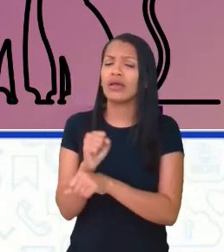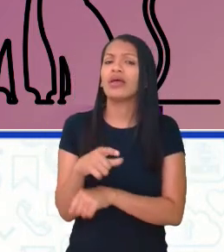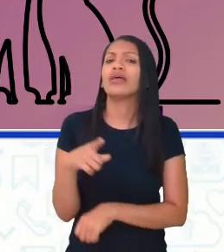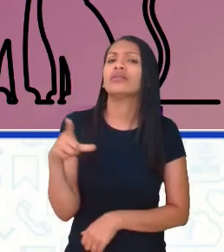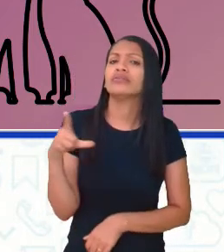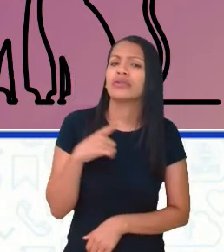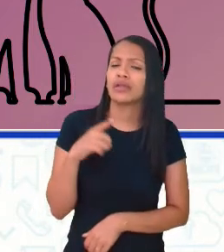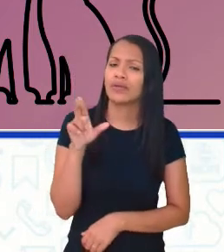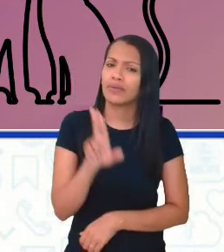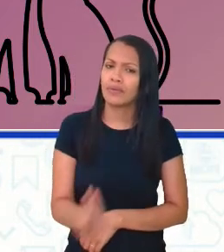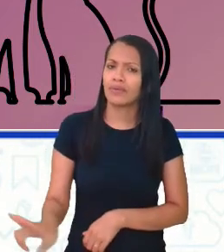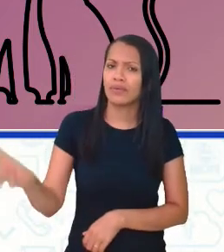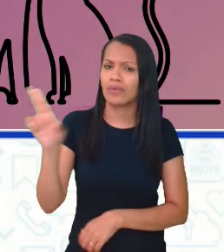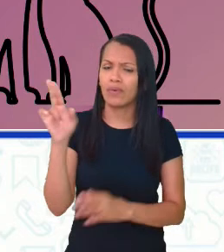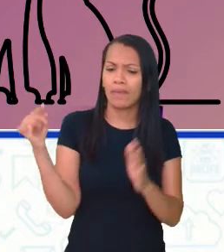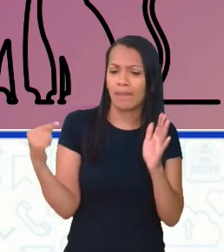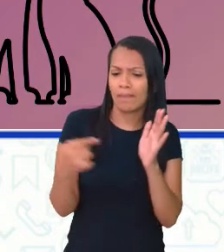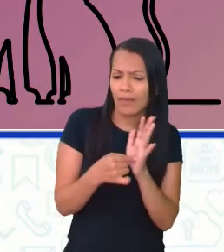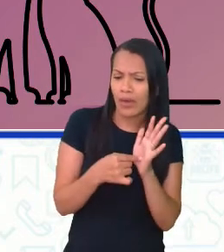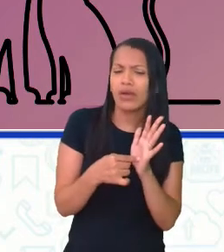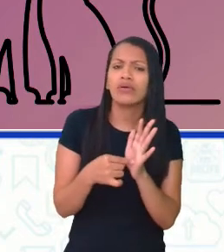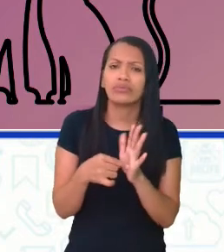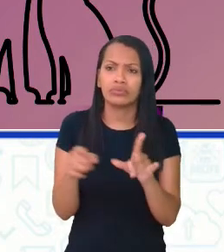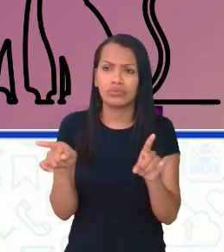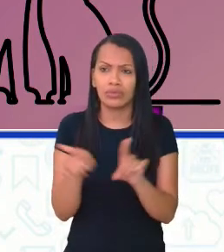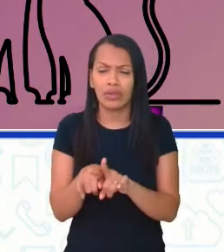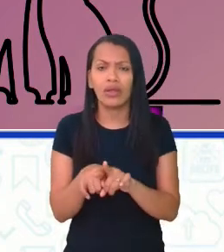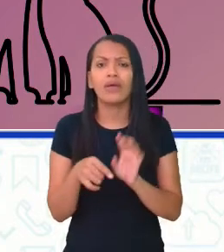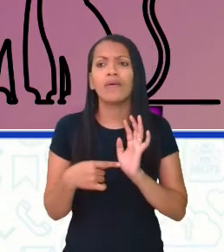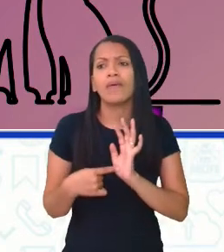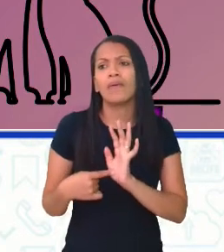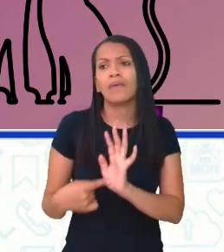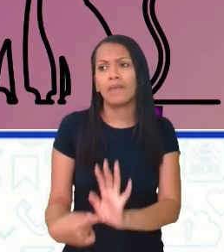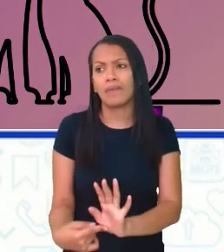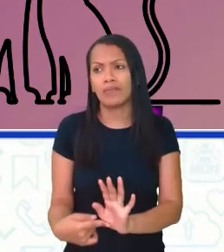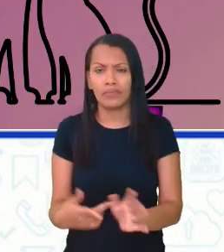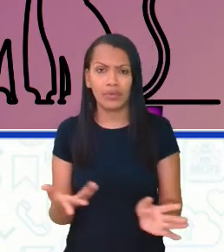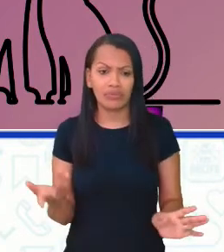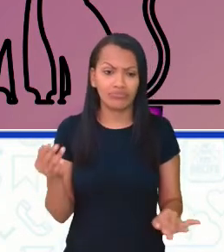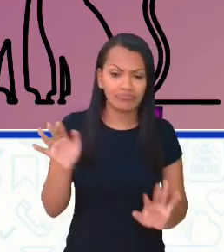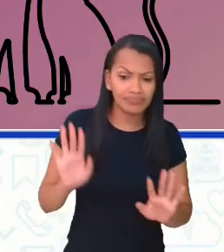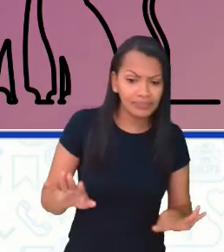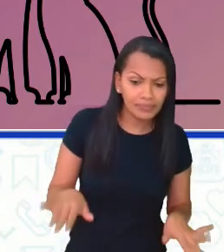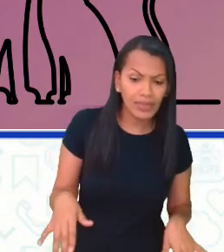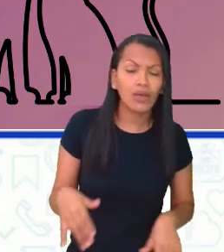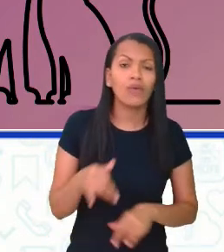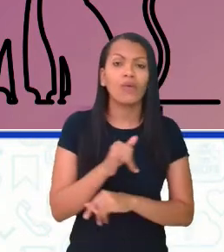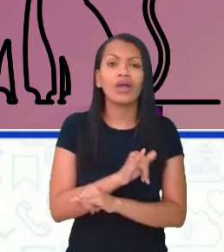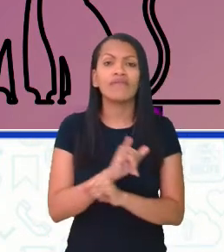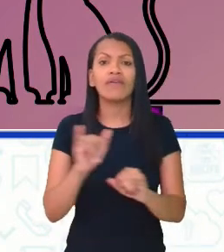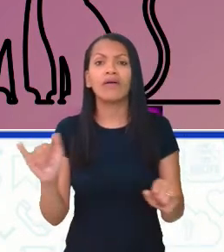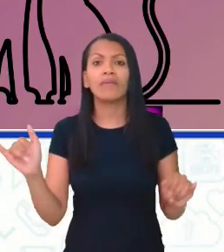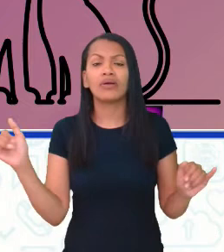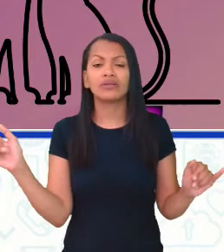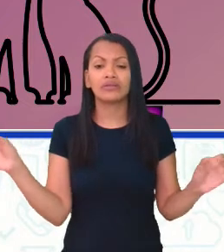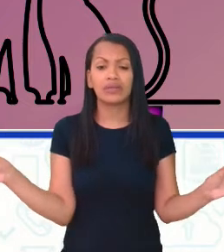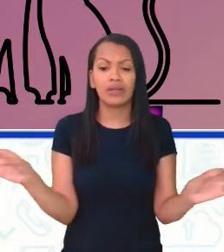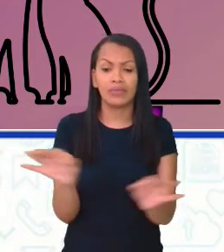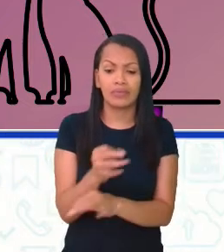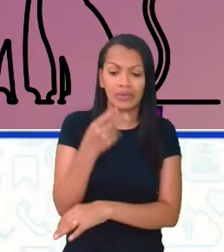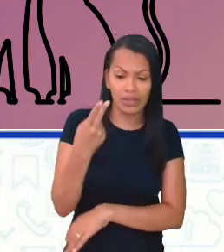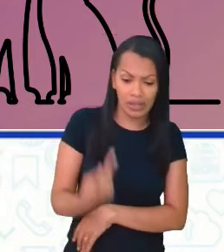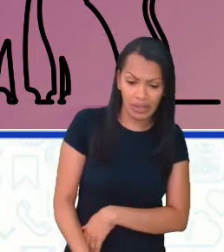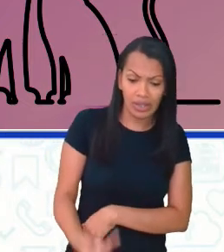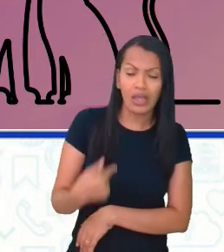de ponto final, indicando o final do período, então que dá aquela, opa, a informação acaba aqui, e aí eu sigo com